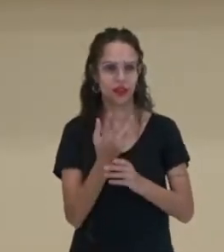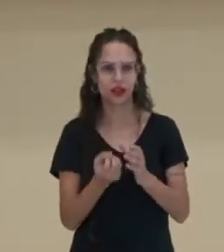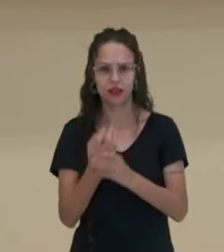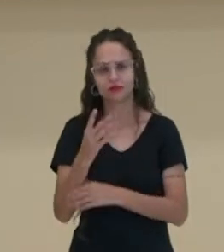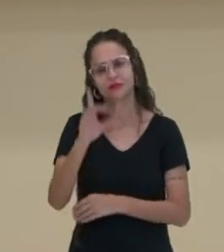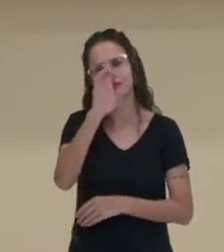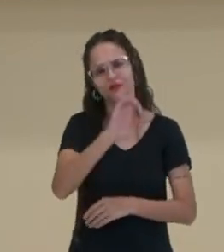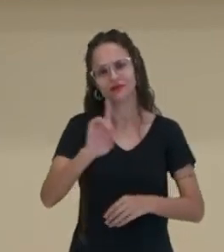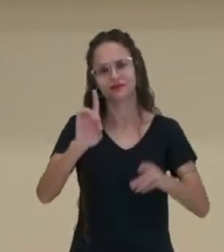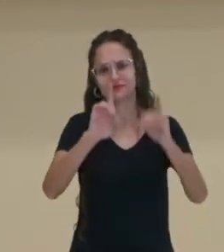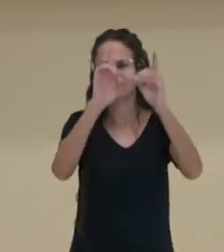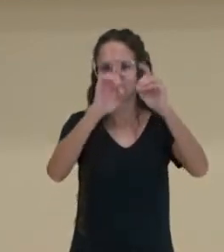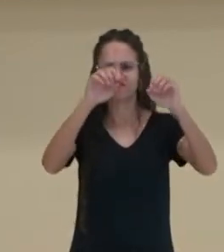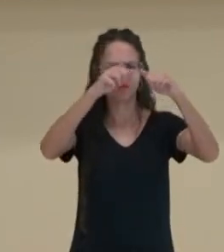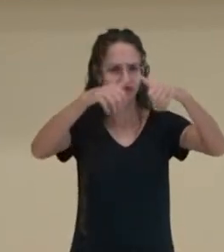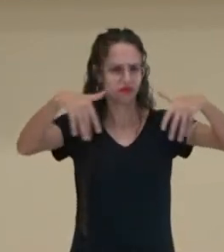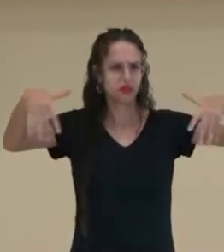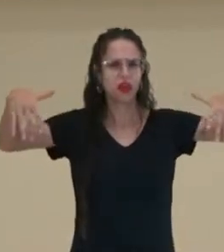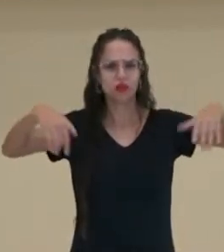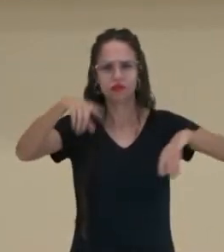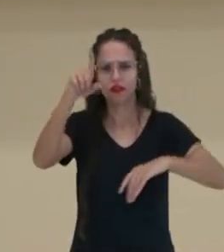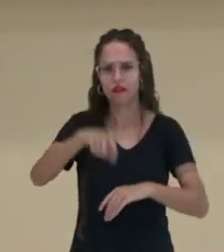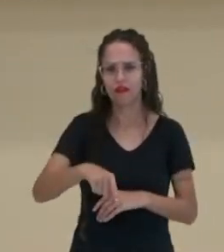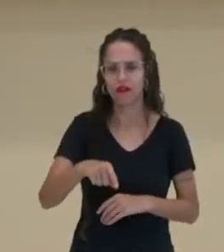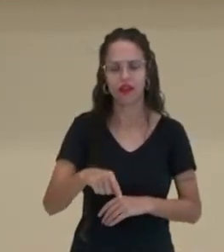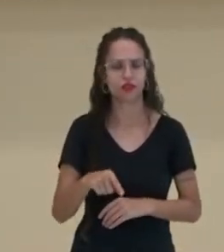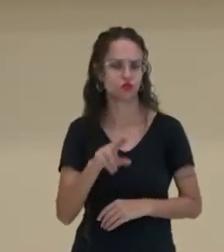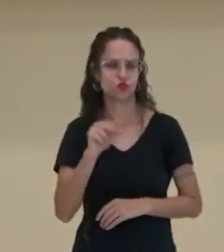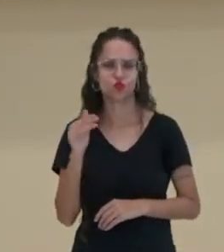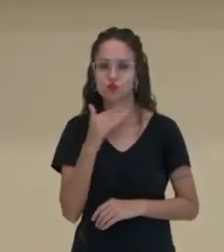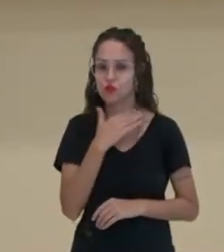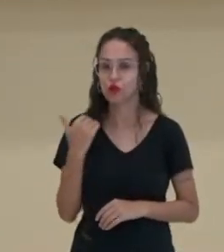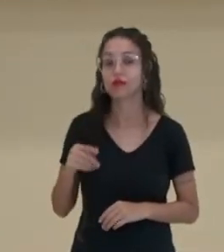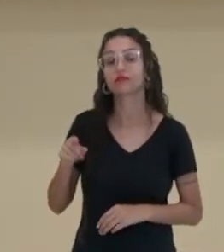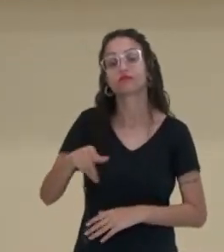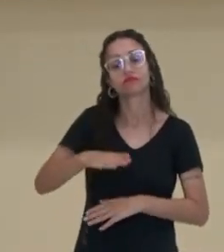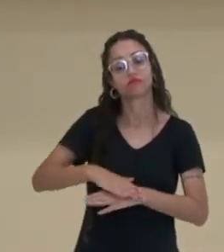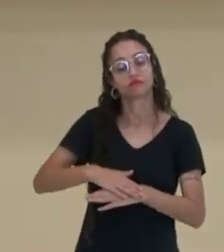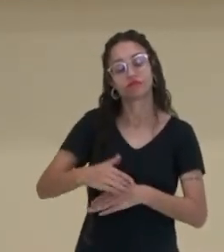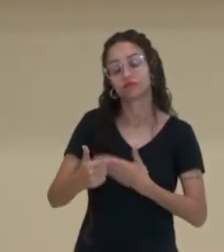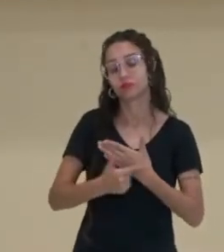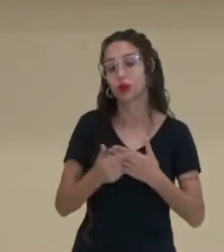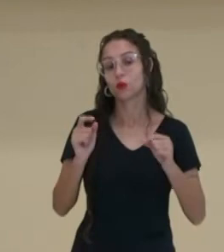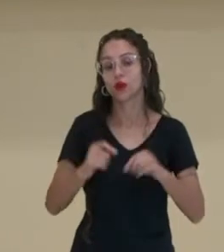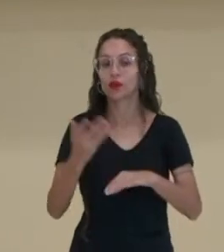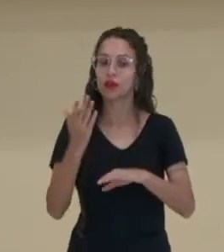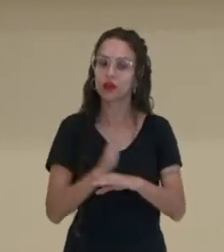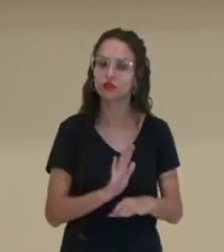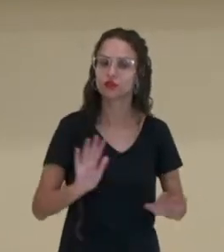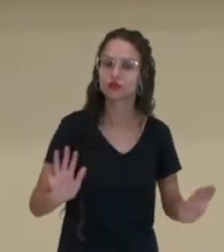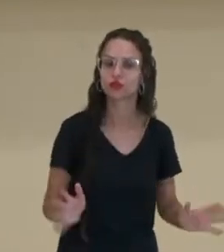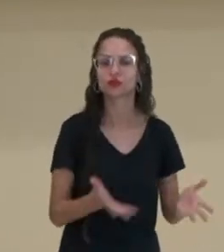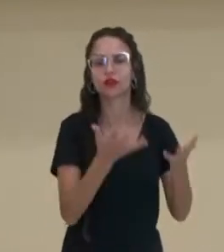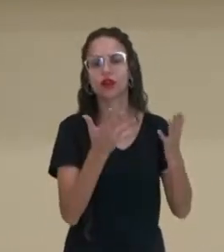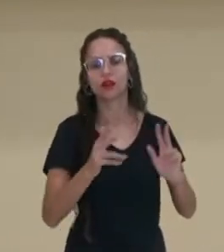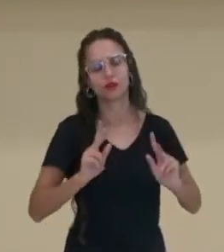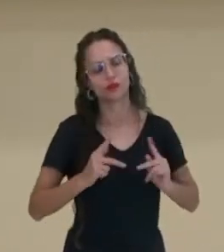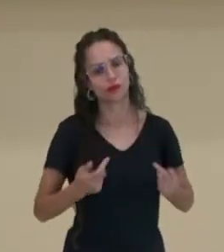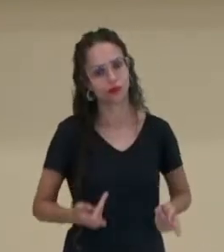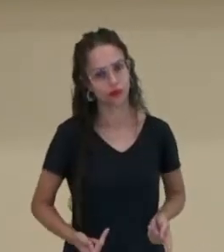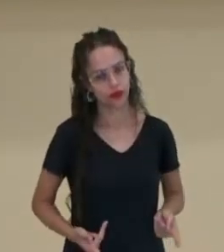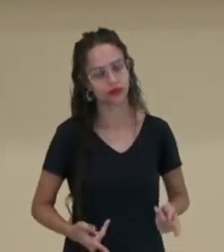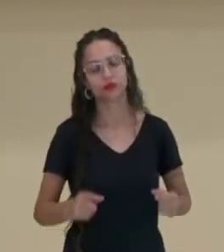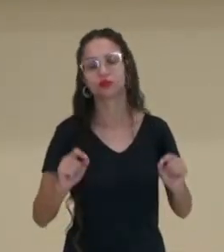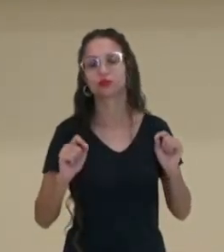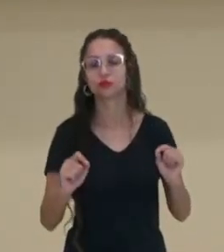são deusas, né? Uma espécie de imortais, que tinham a função de ajudar os seres humanos com